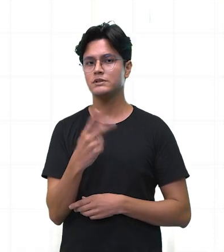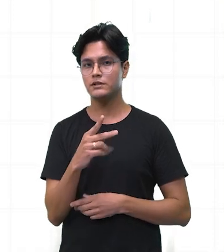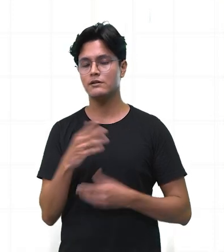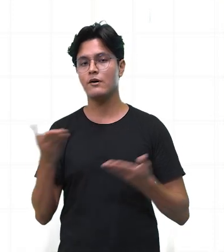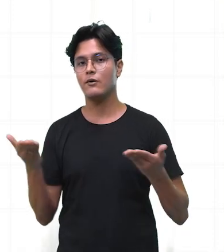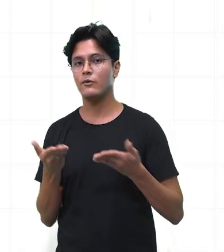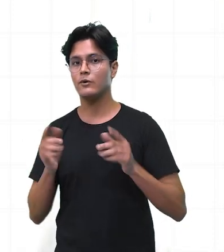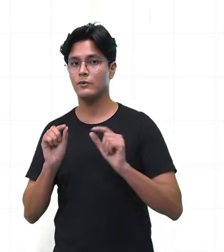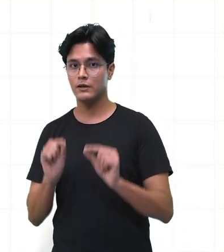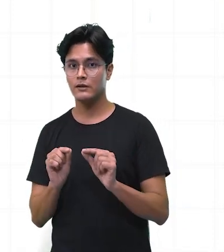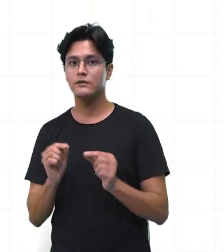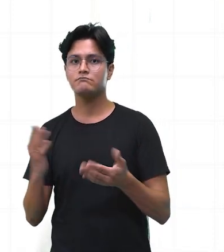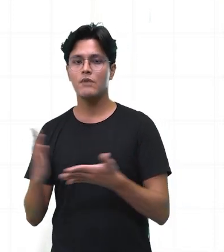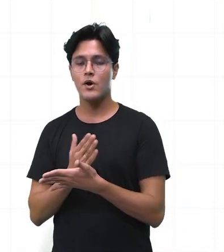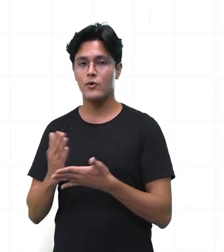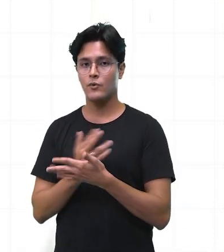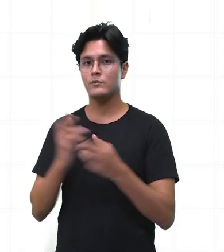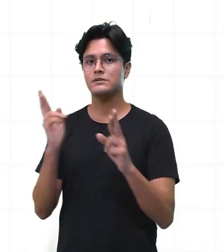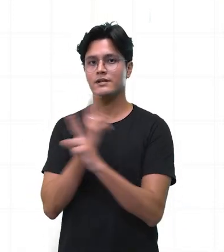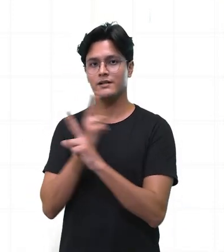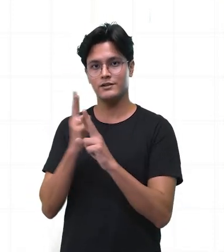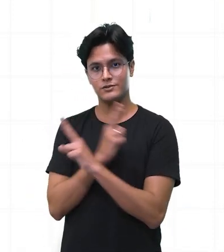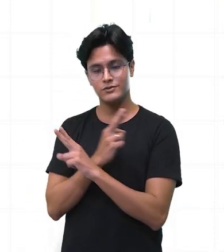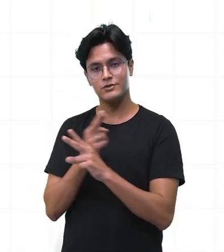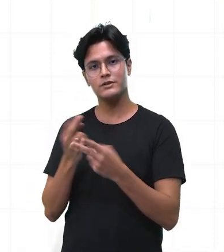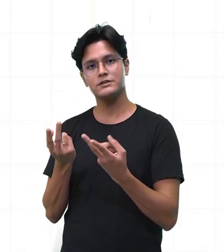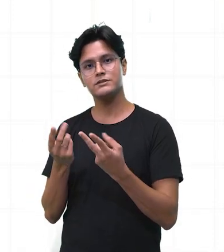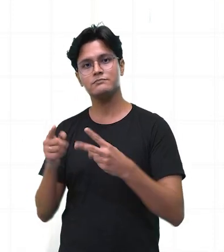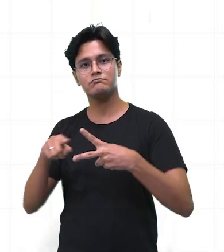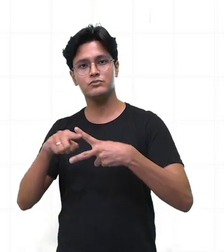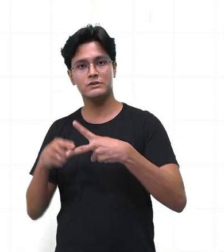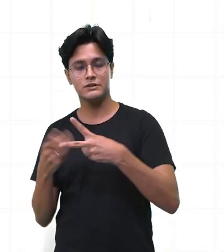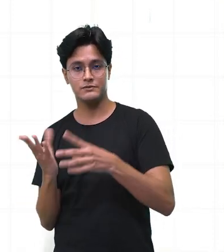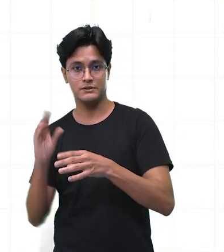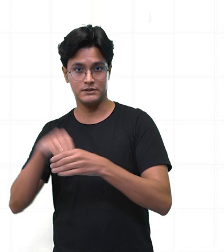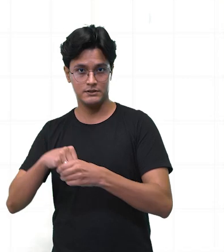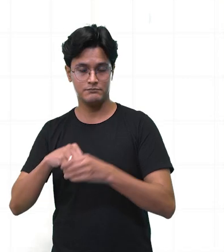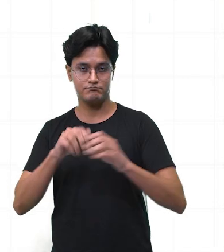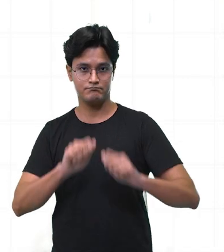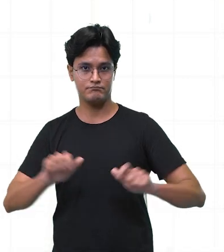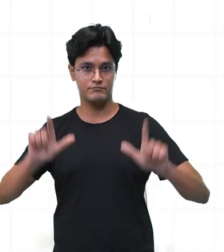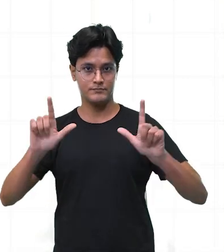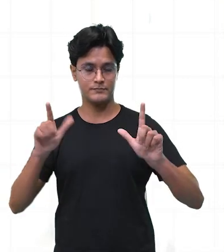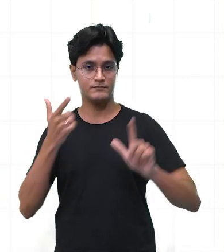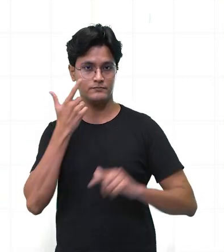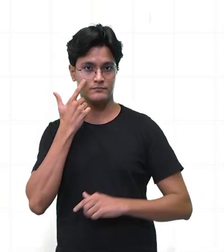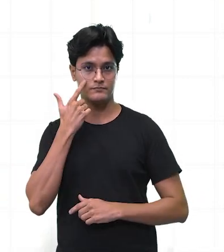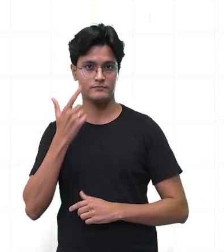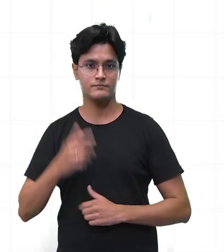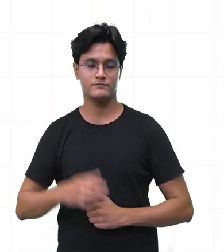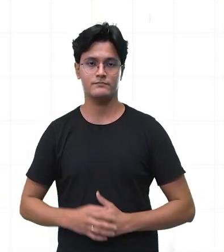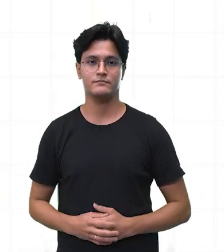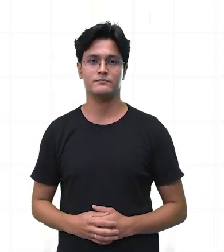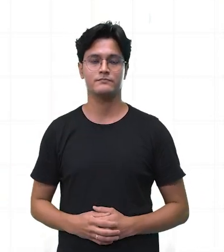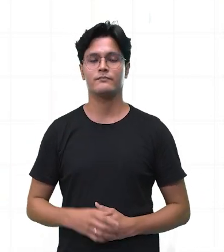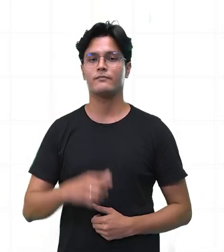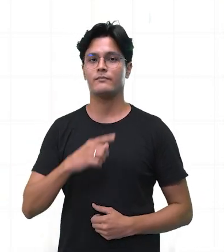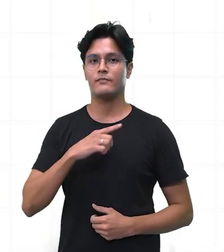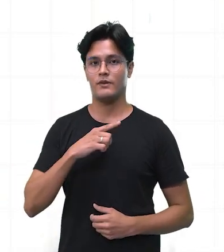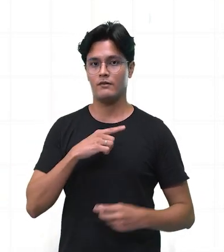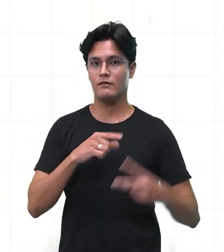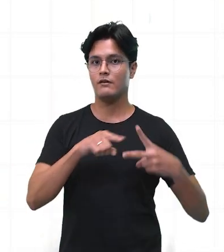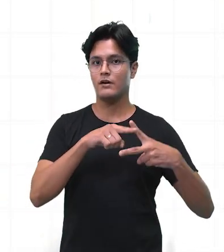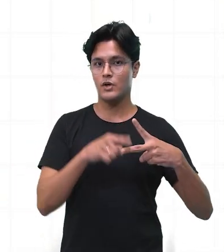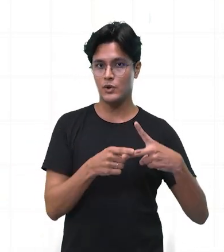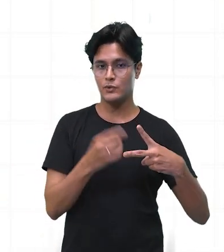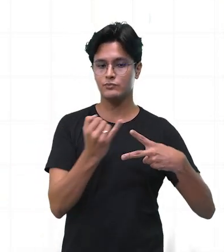algumas relações desses ângulos internos. Então observem aqui na nossa cartela. Vimos o ângulo interno e